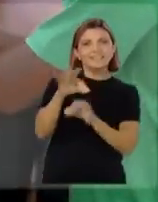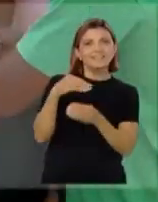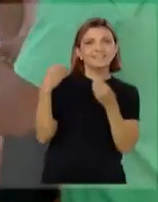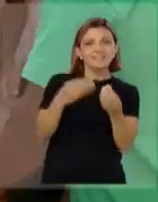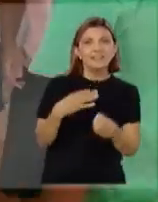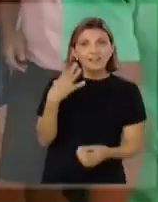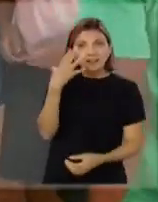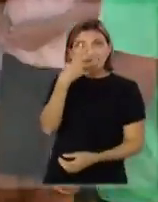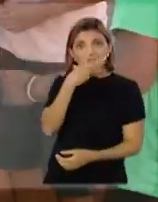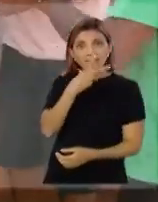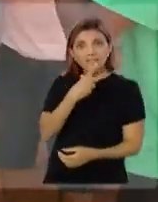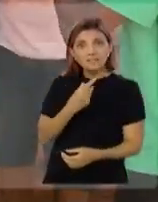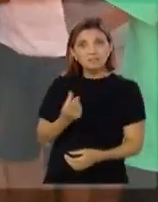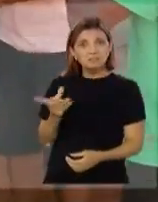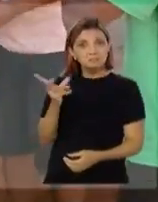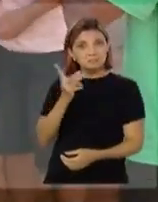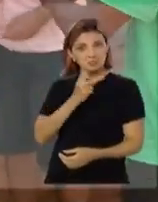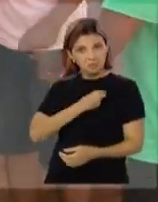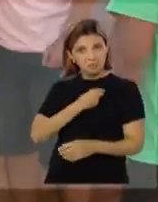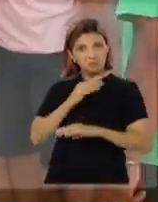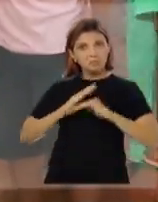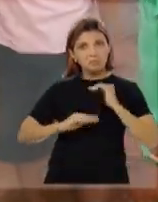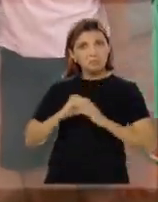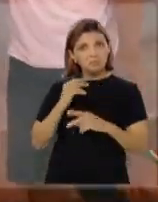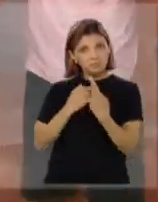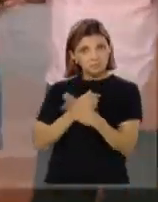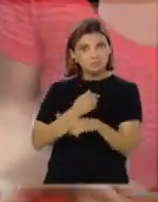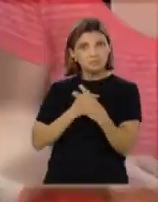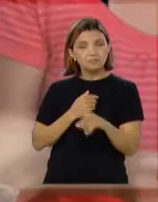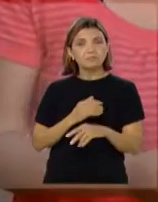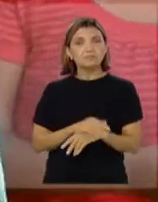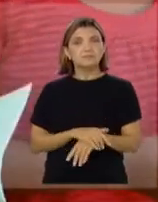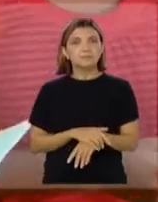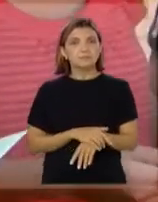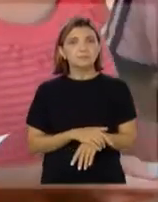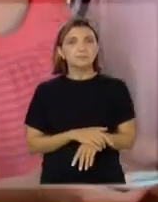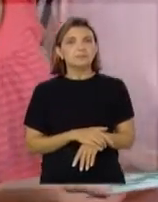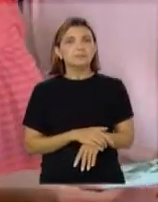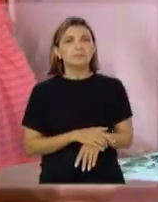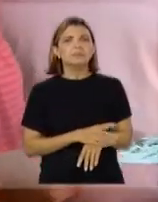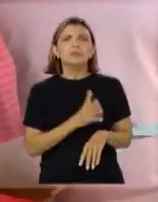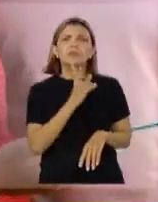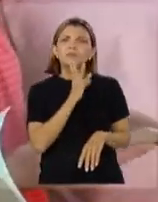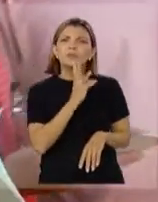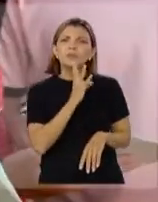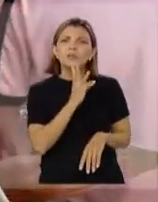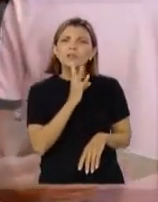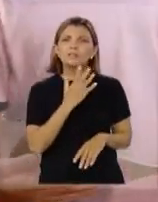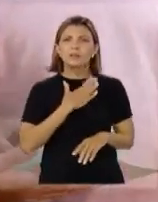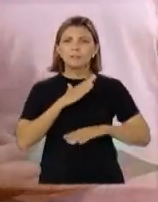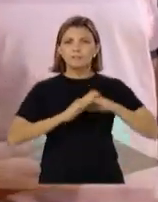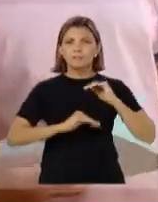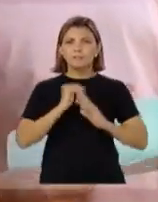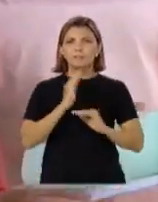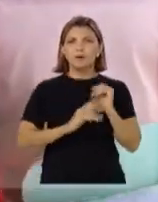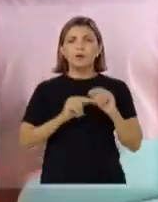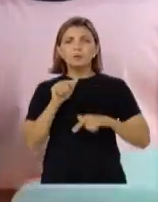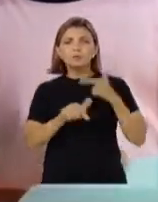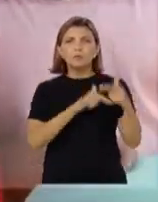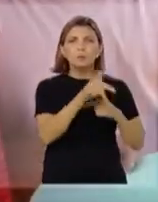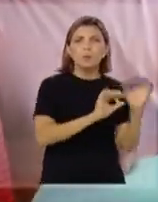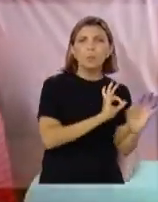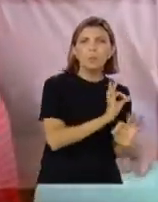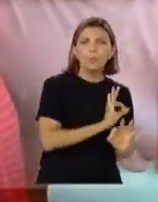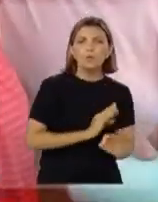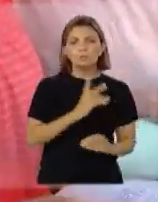hein? Caramba, olha só. É cordel isso, vocês têm noção? Eu nunca vi um cordel assim. É pro pessoal conhecer pra ver o que é que eu faço quando eu não